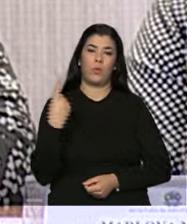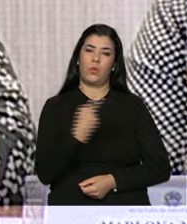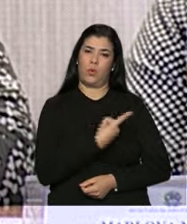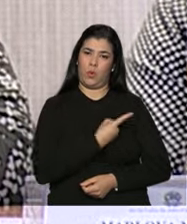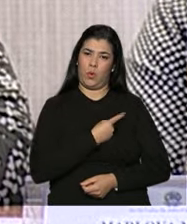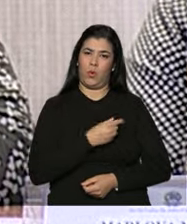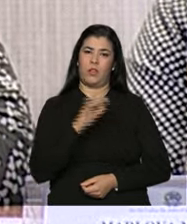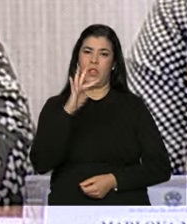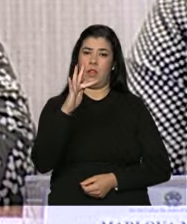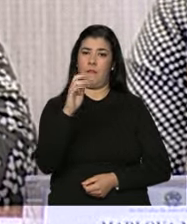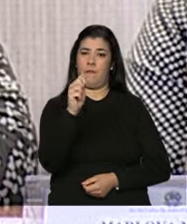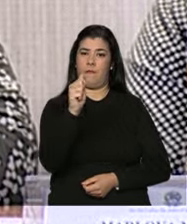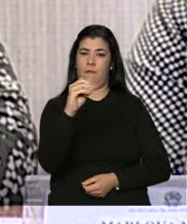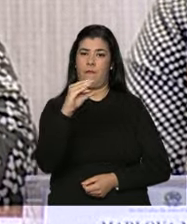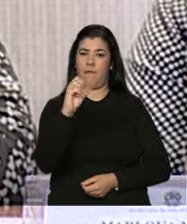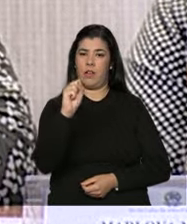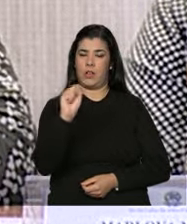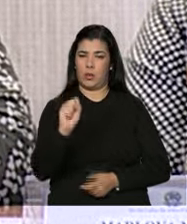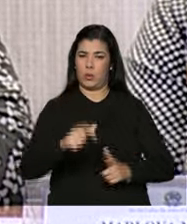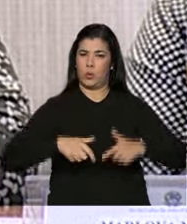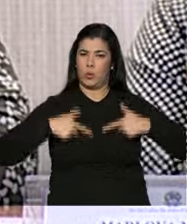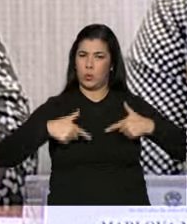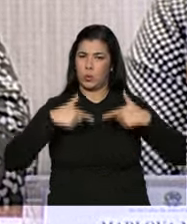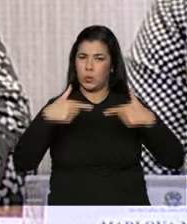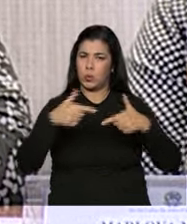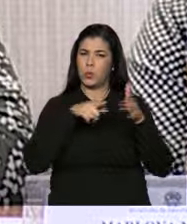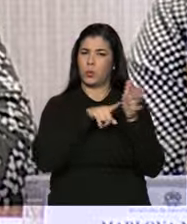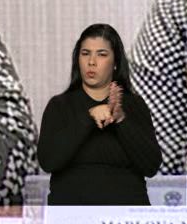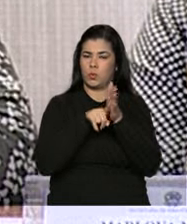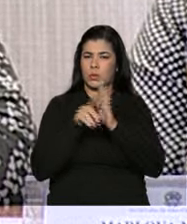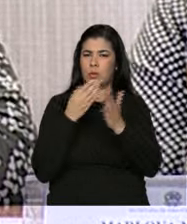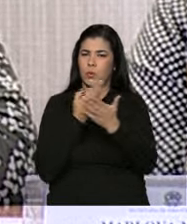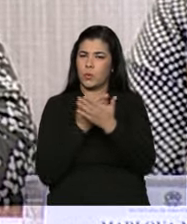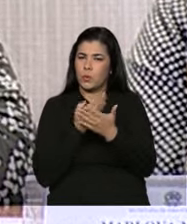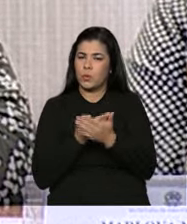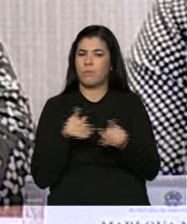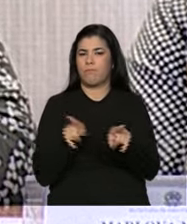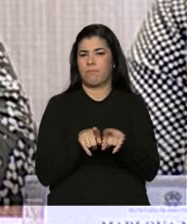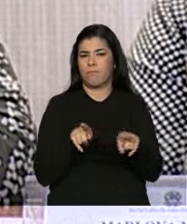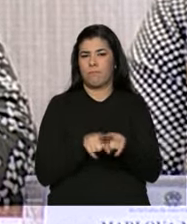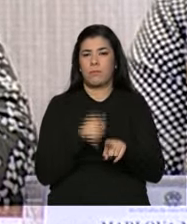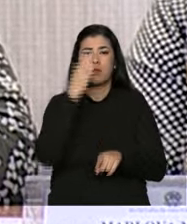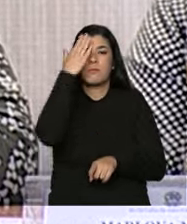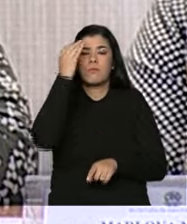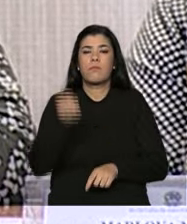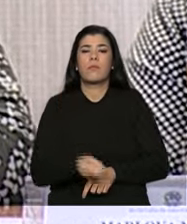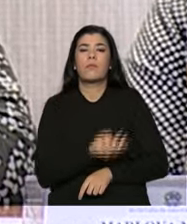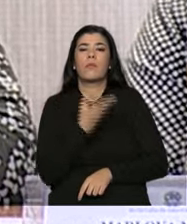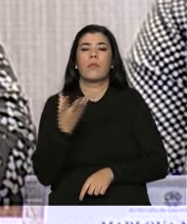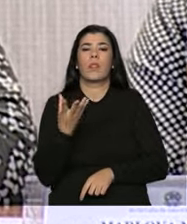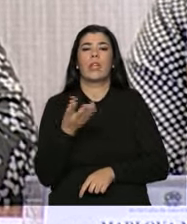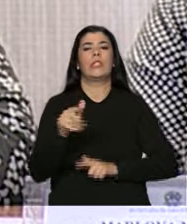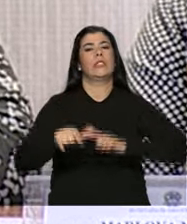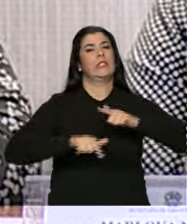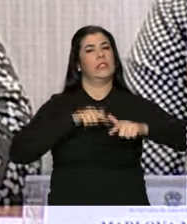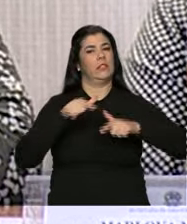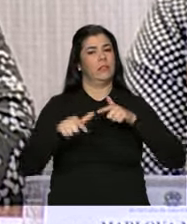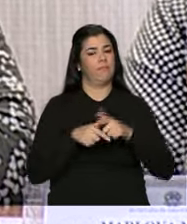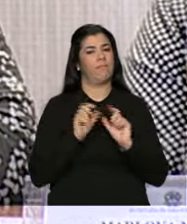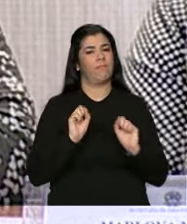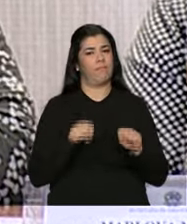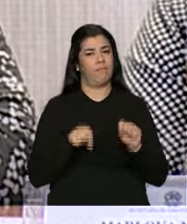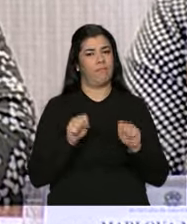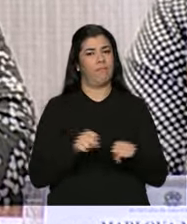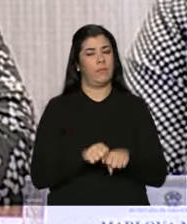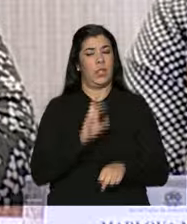Brasil, enquanto luta militante, enquanto pesquisa, estudo, trabalhamos muito para que a gente